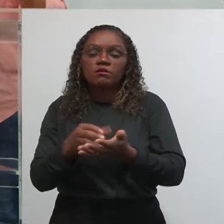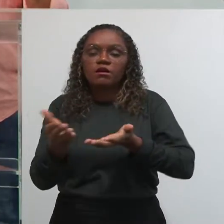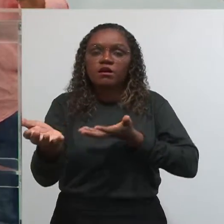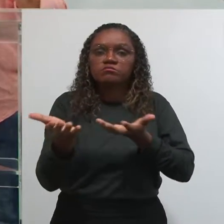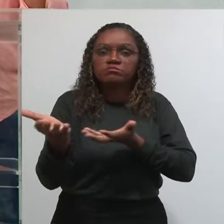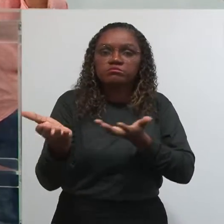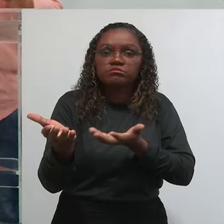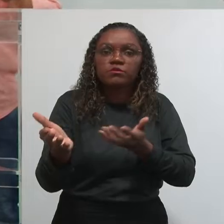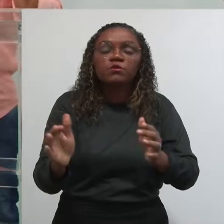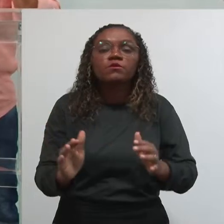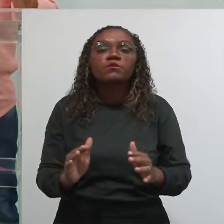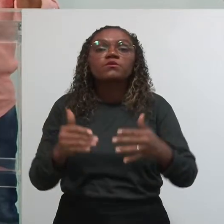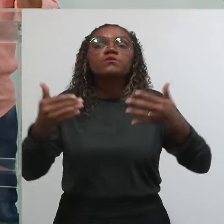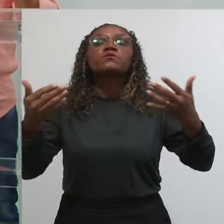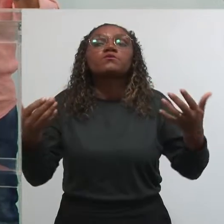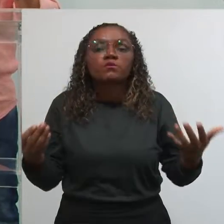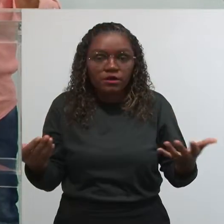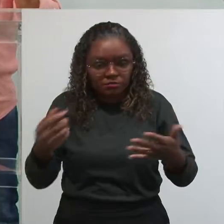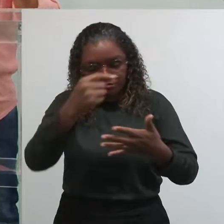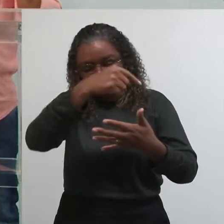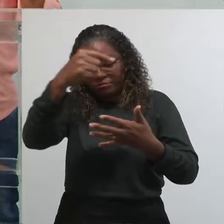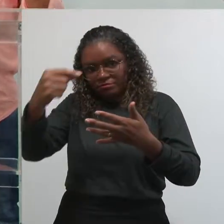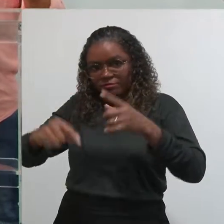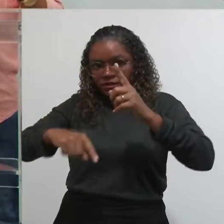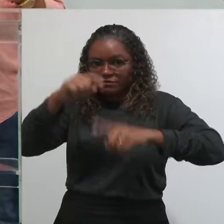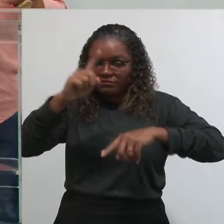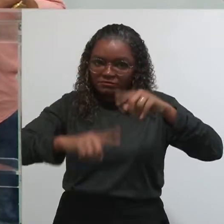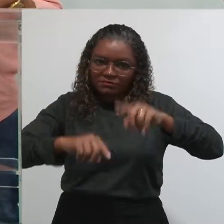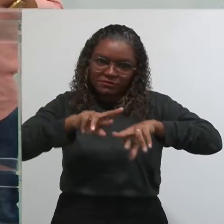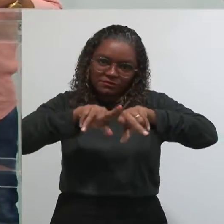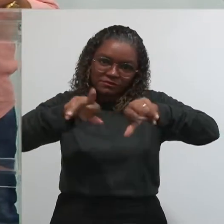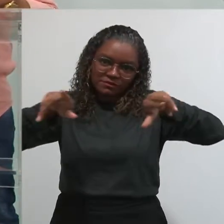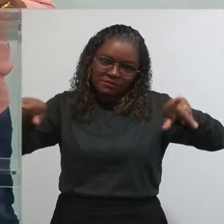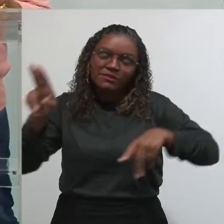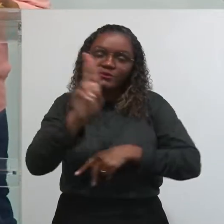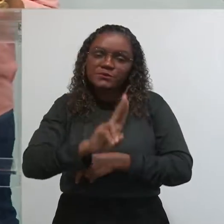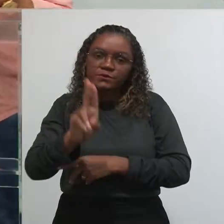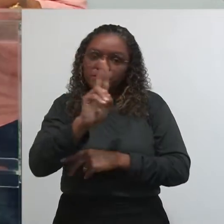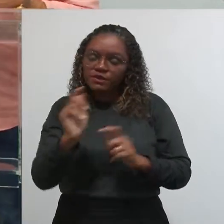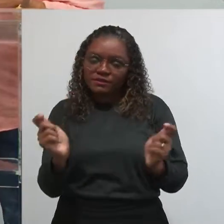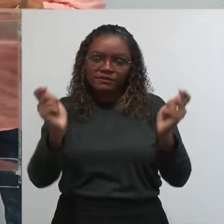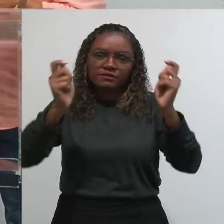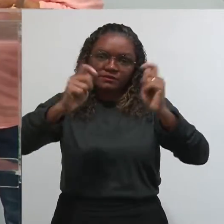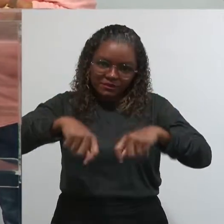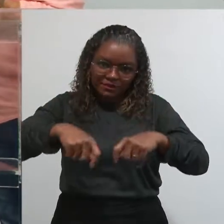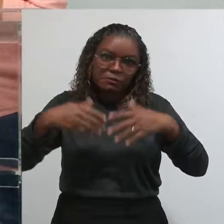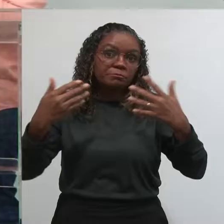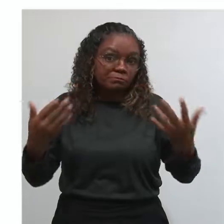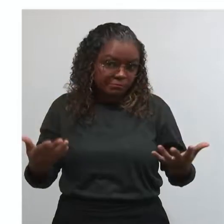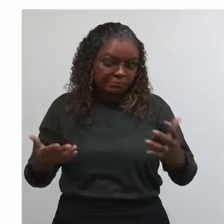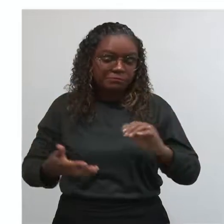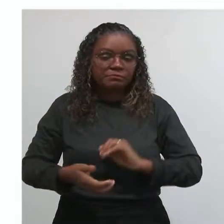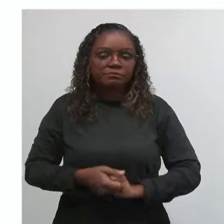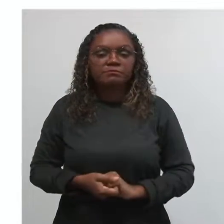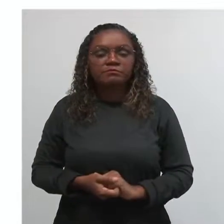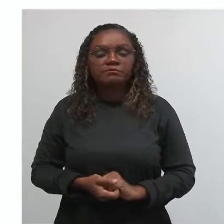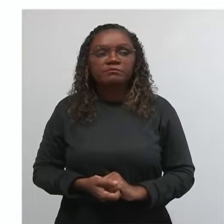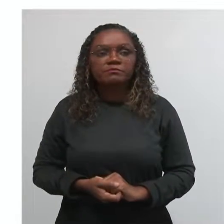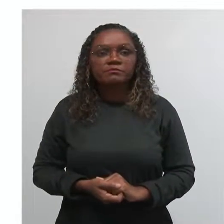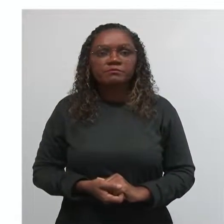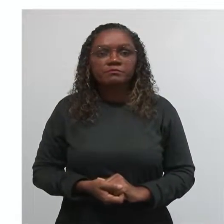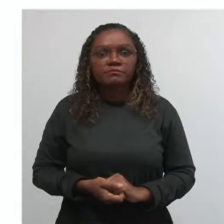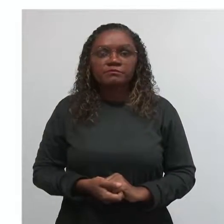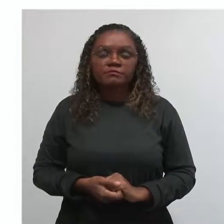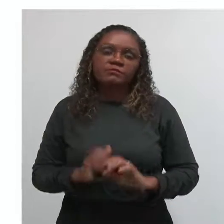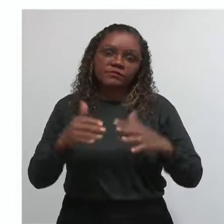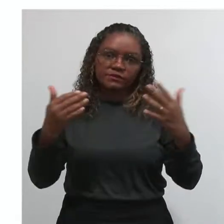política. Você tem aí diferentes instrumentos sendo possíveis de serem utilizados e aplicados nesse processo avaliativo, tá? Então,